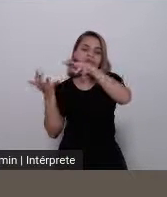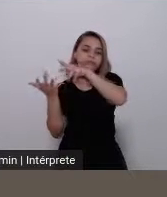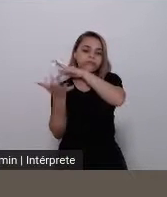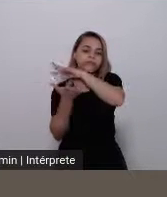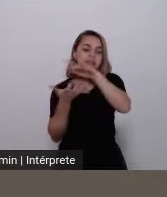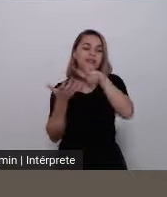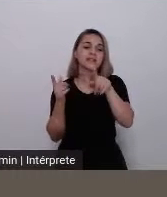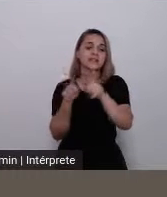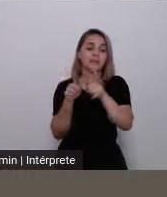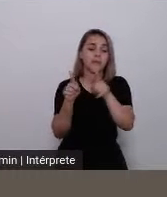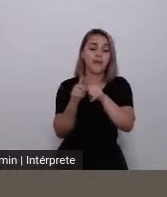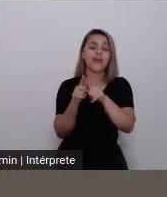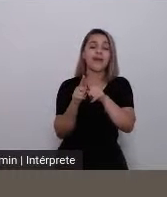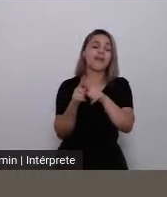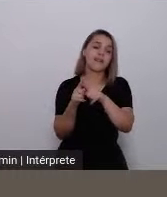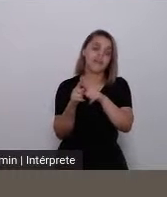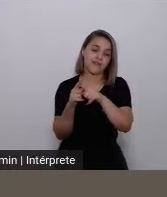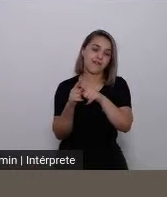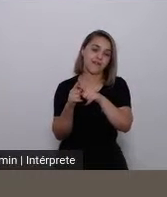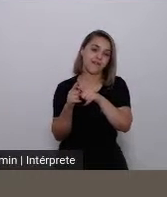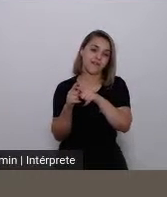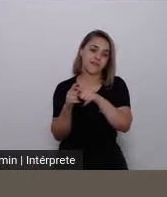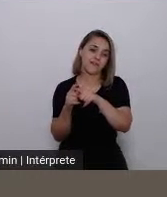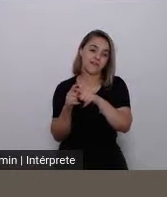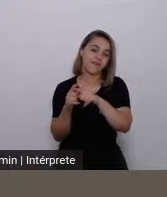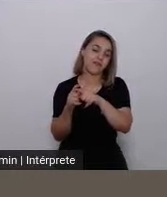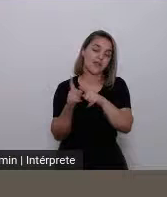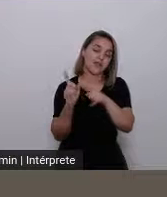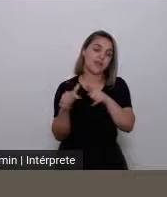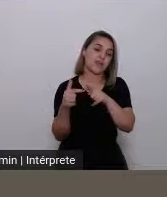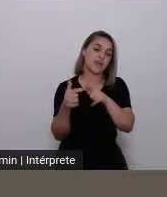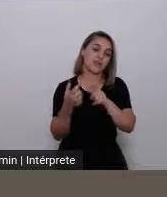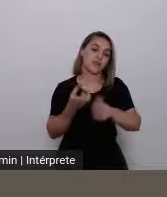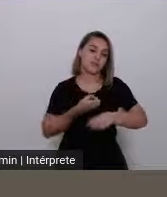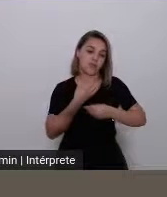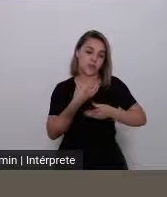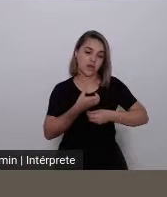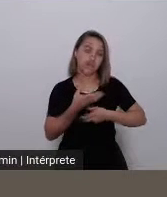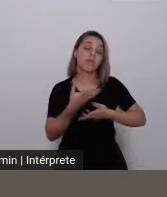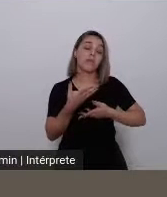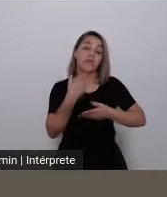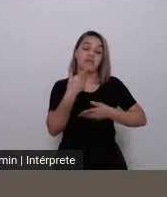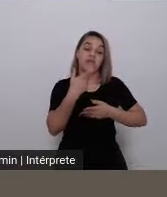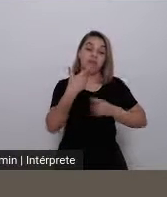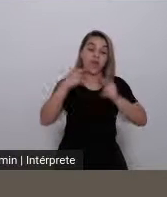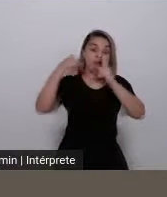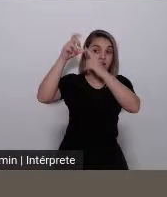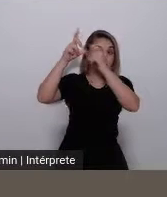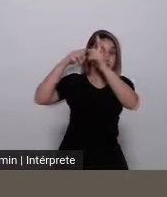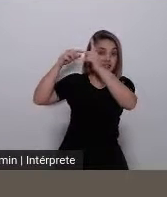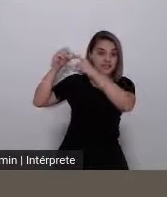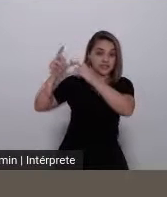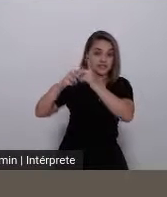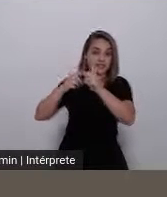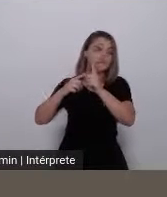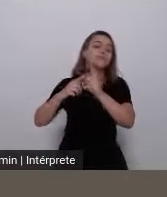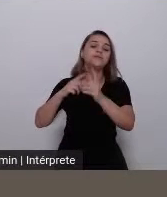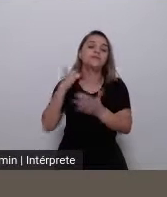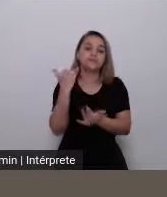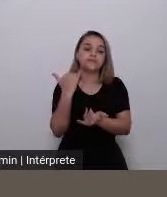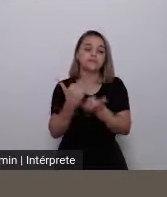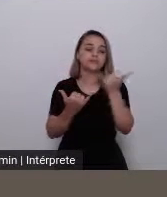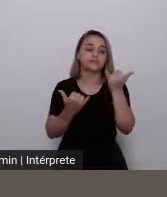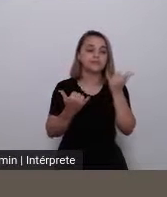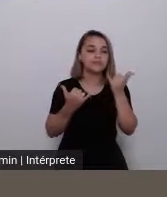fotografia astronômica no manifesto, falando nas estrelas familiarizadas com negativos